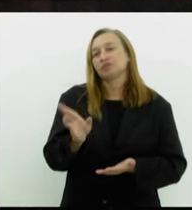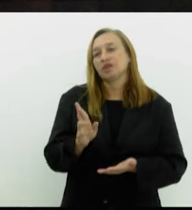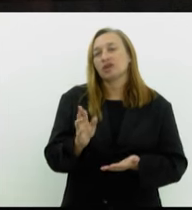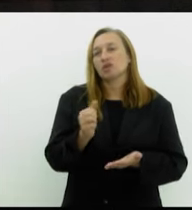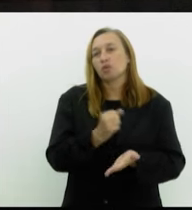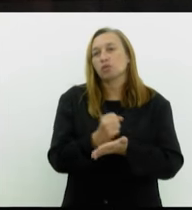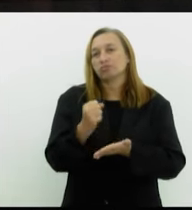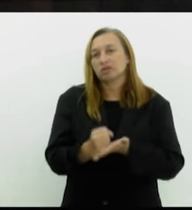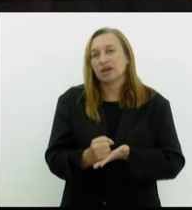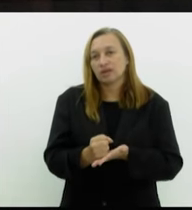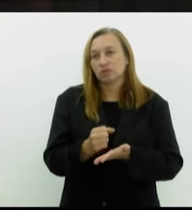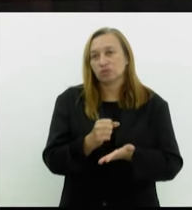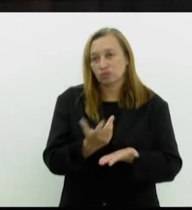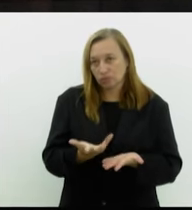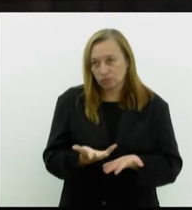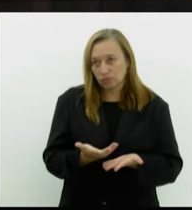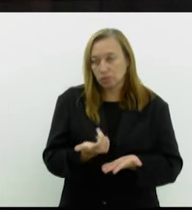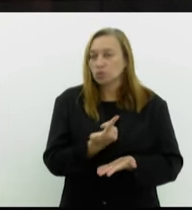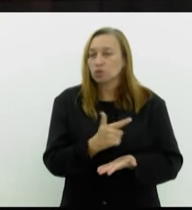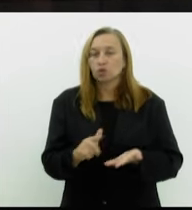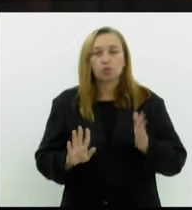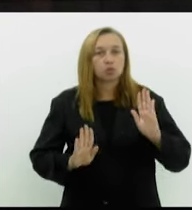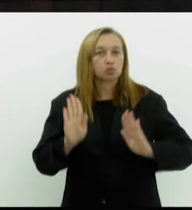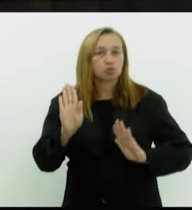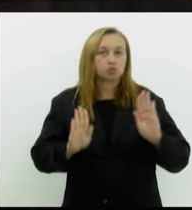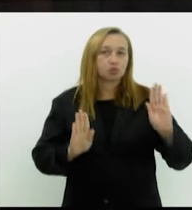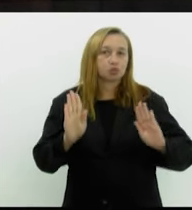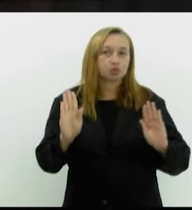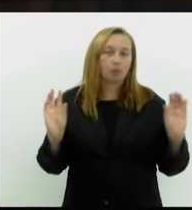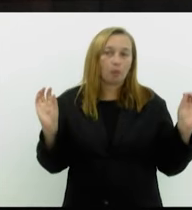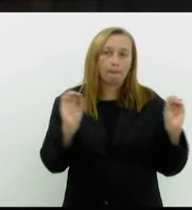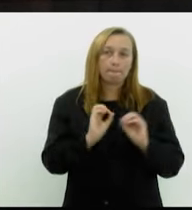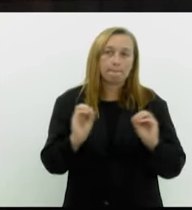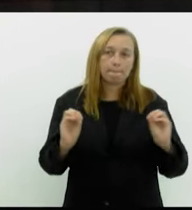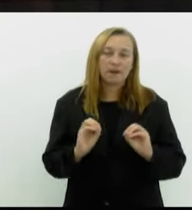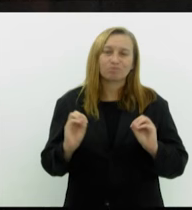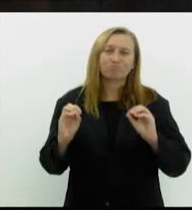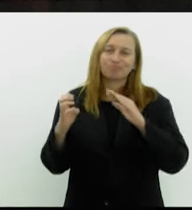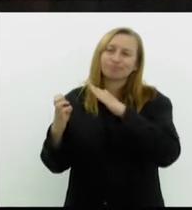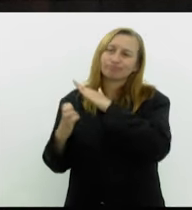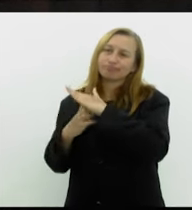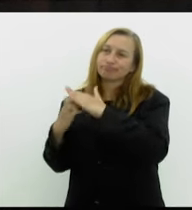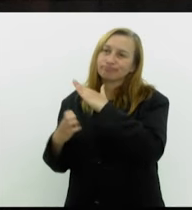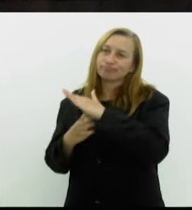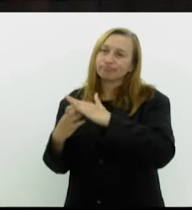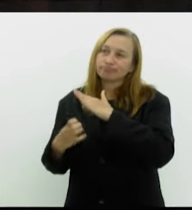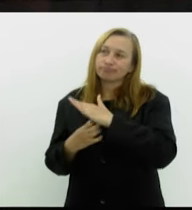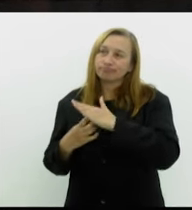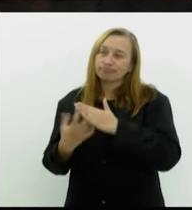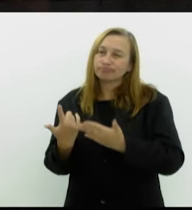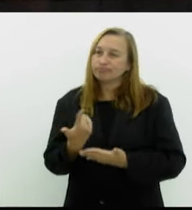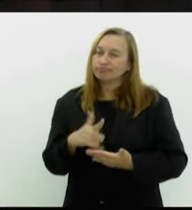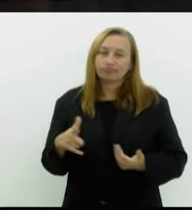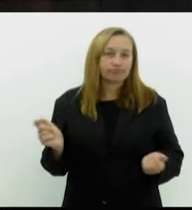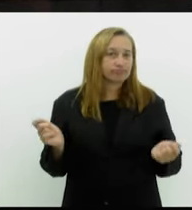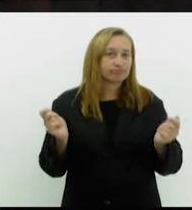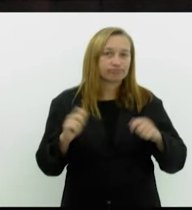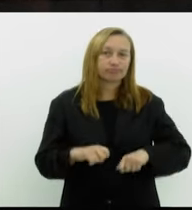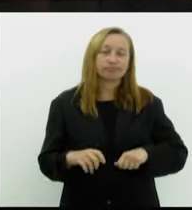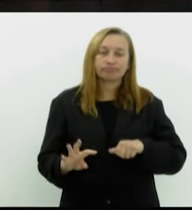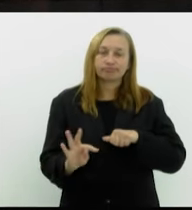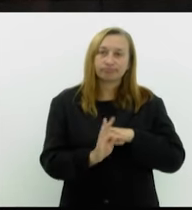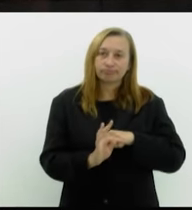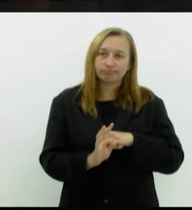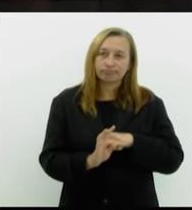adjudicados sem licitação por empresas que não teriam capacidade